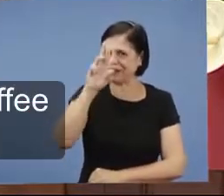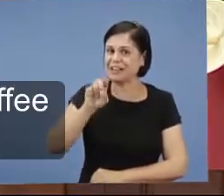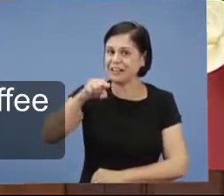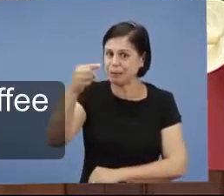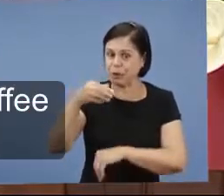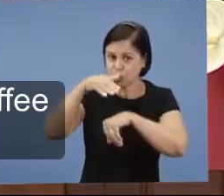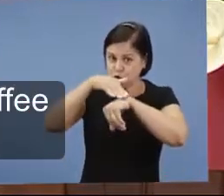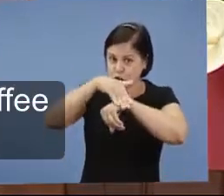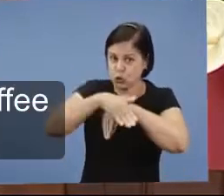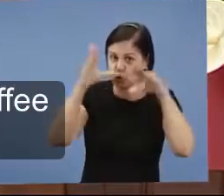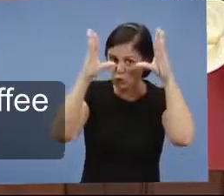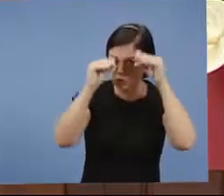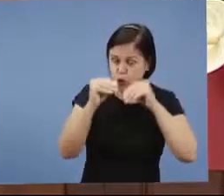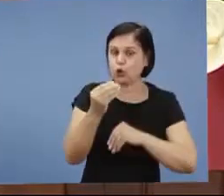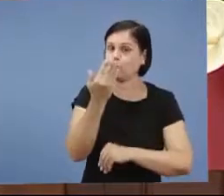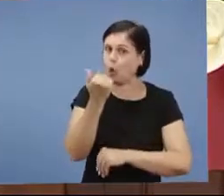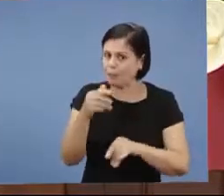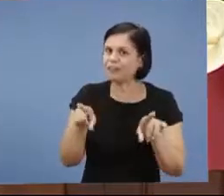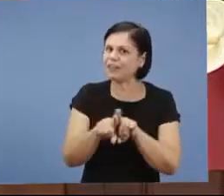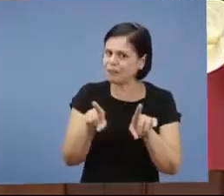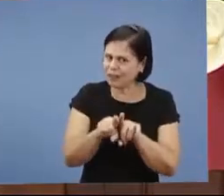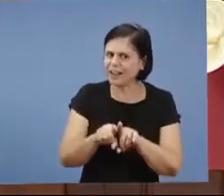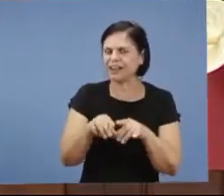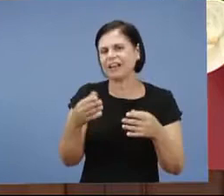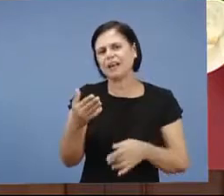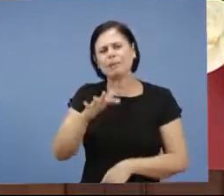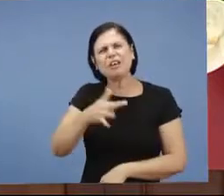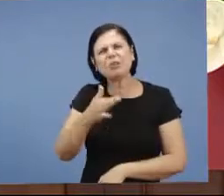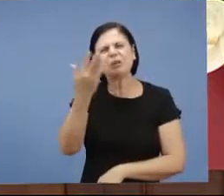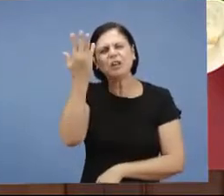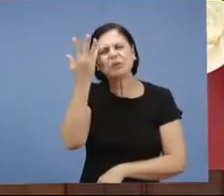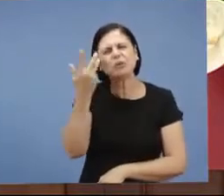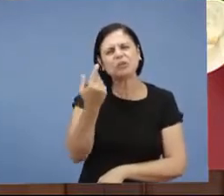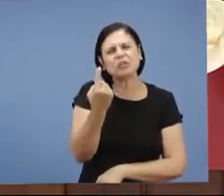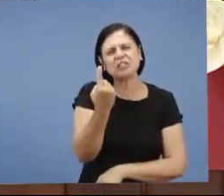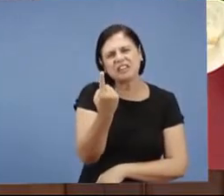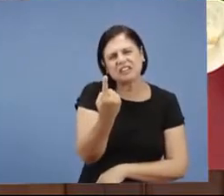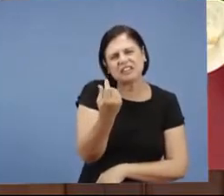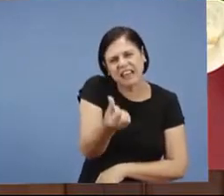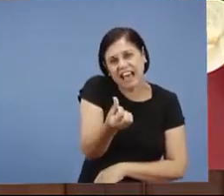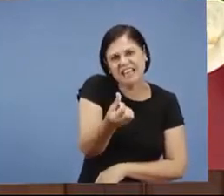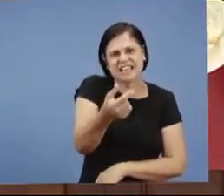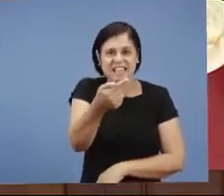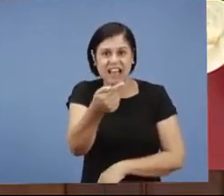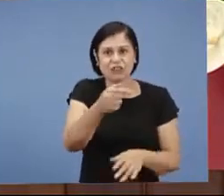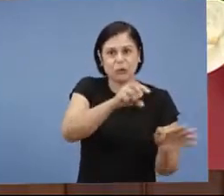embora já não, já tem que tomar um café ainda, então é 6, 7 dias aí, e olhe lá,